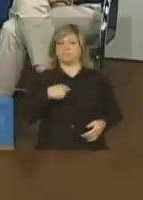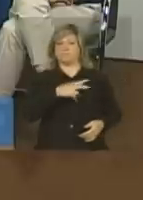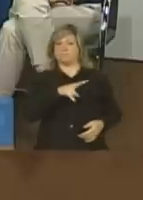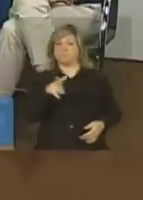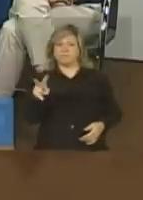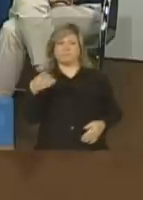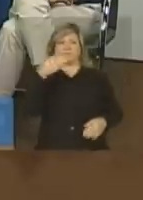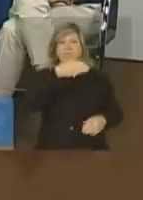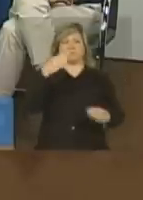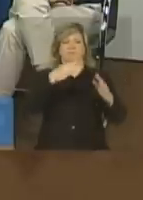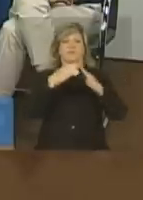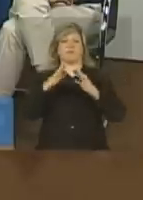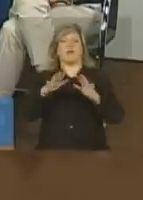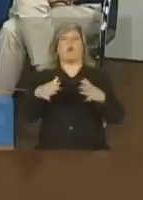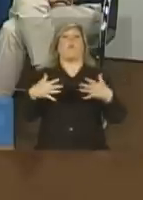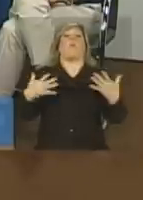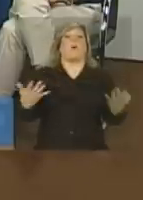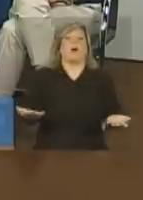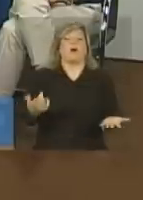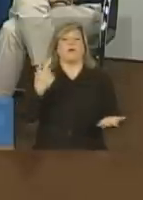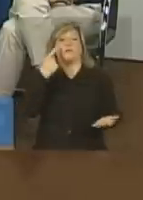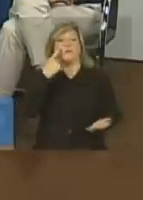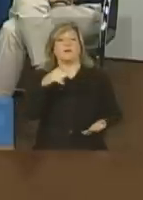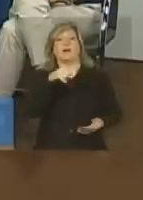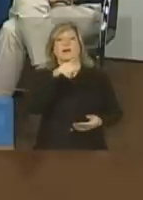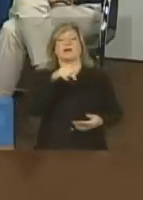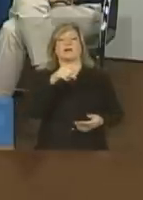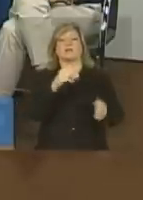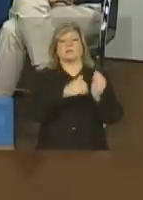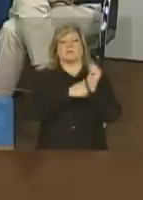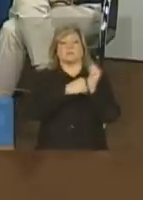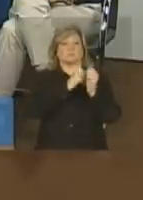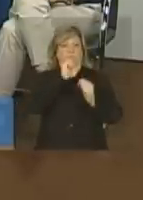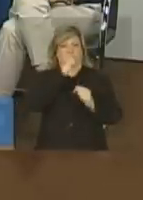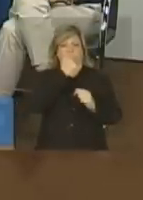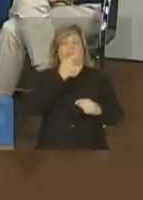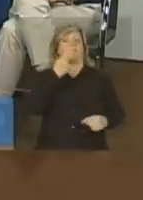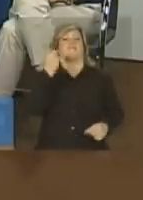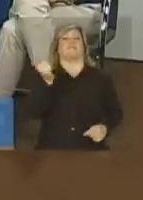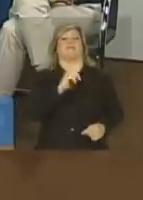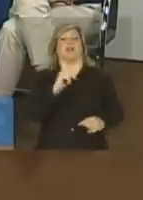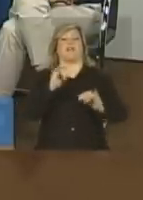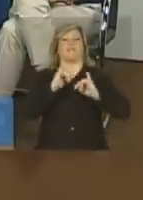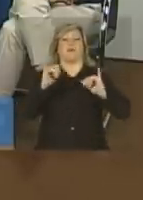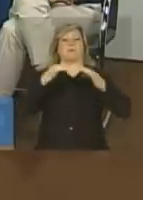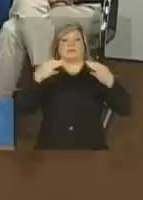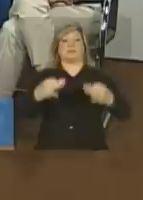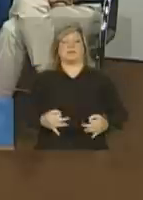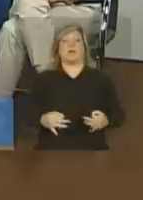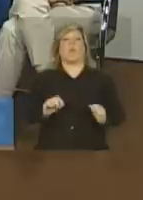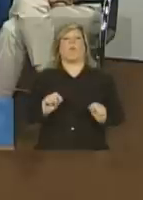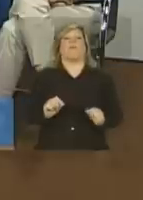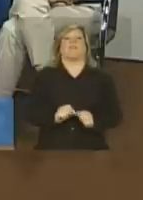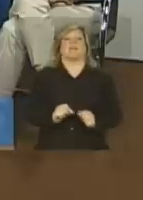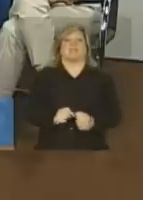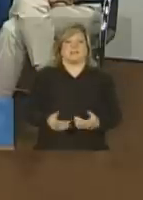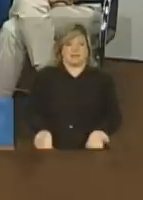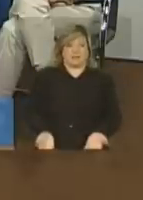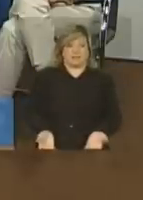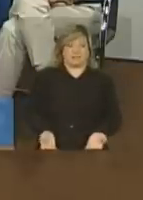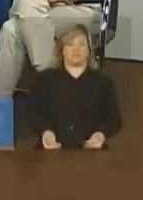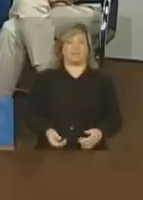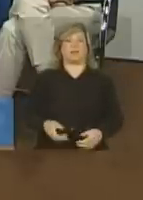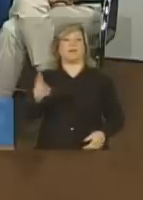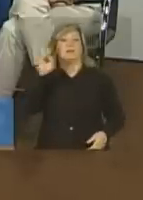seguinte, qual que é a orientação em relação à omissão de dados dessas famílias, qual que é o procedimento que se deve adotar e